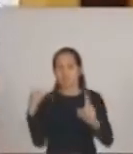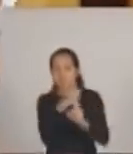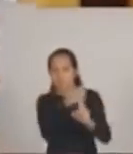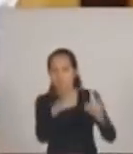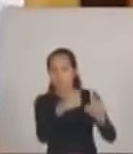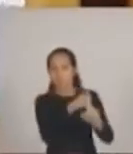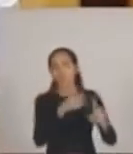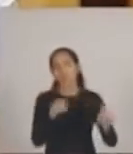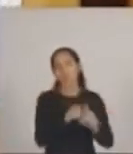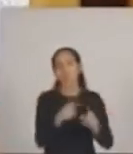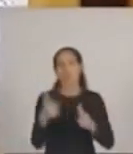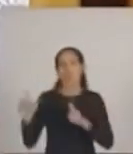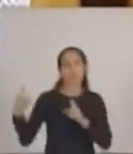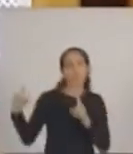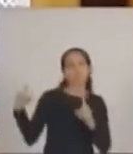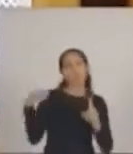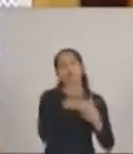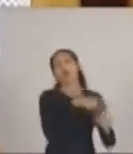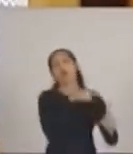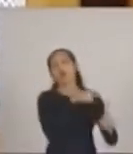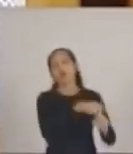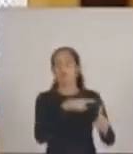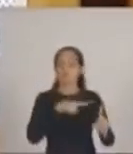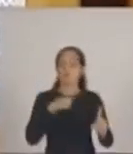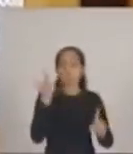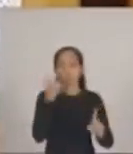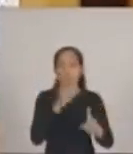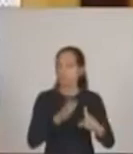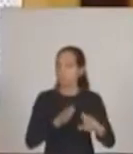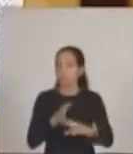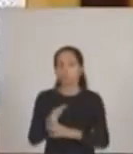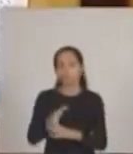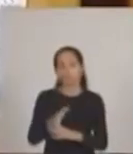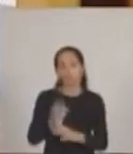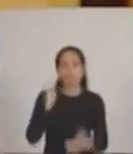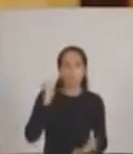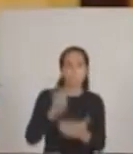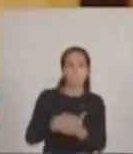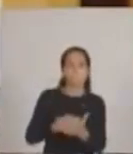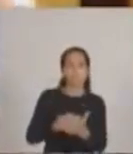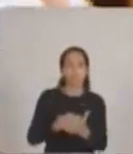sequer acesso a esse serviço que é pago por lei federal.